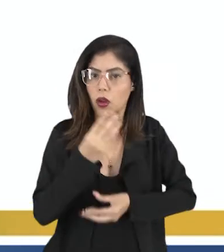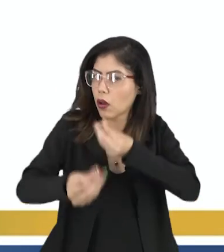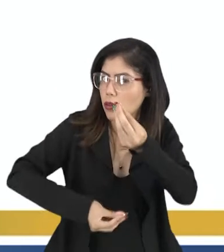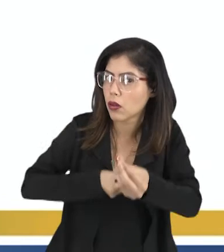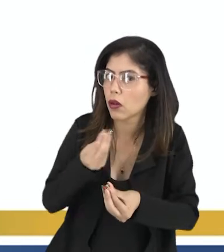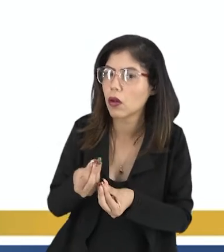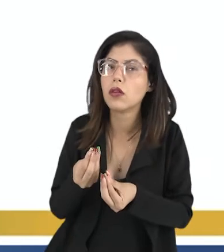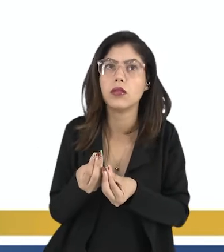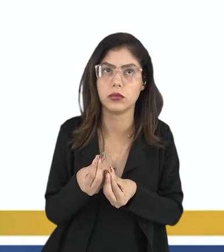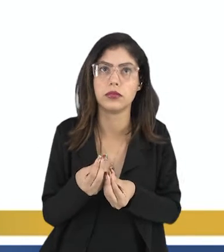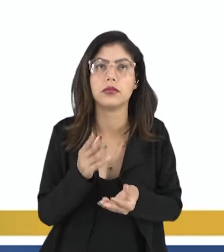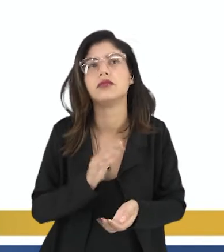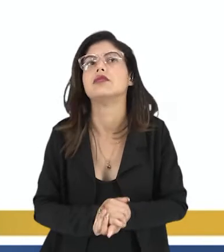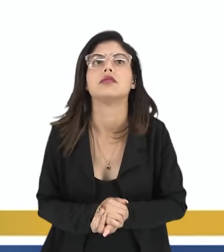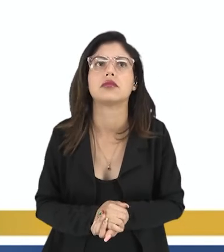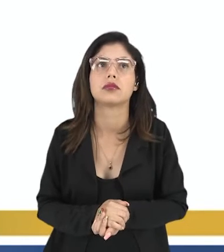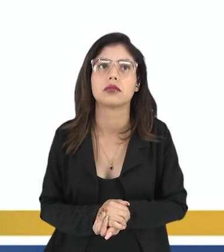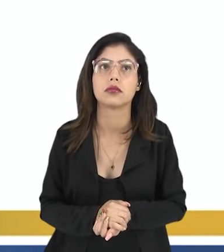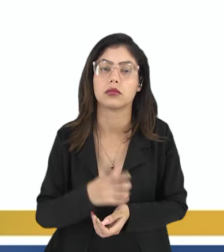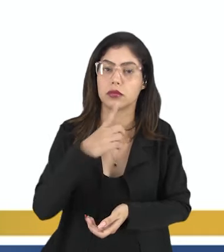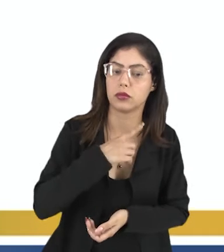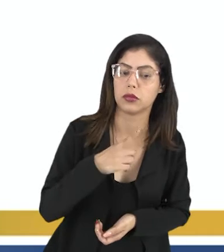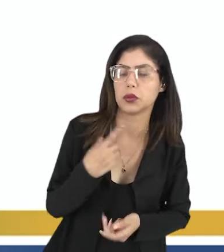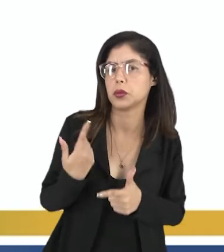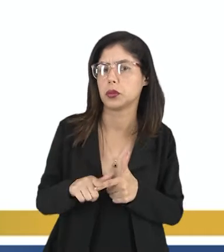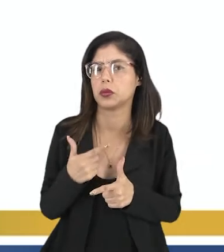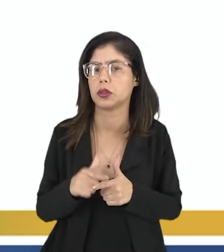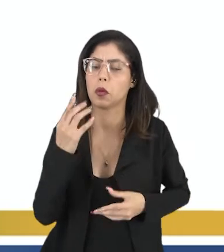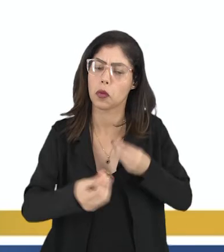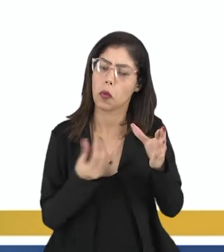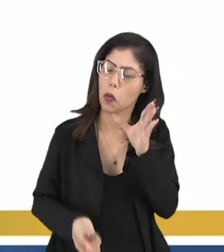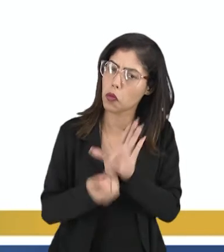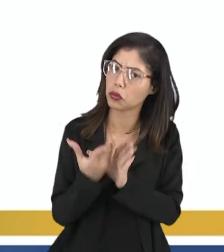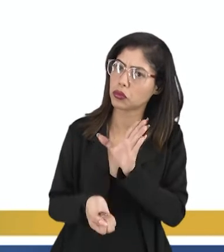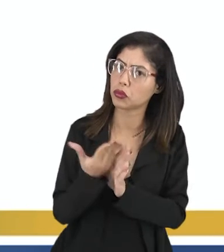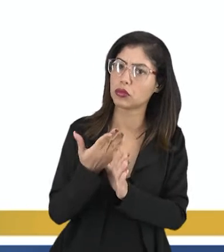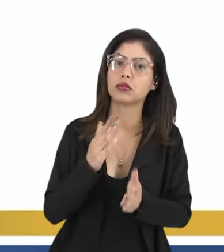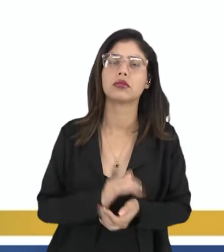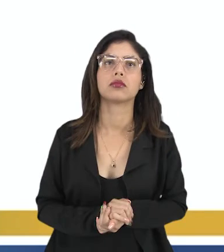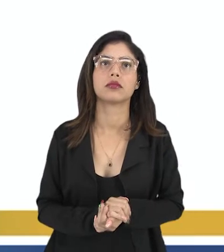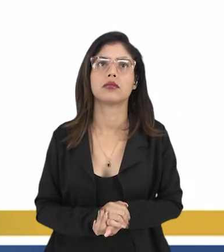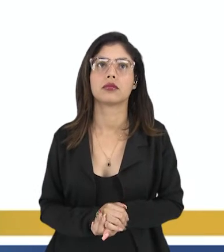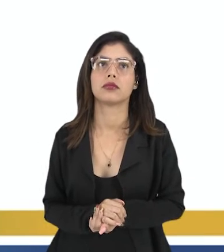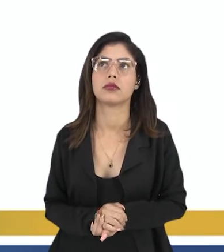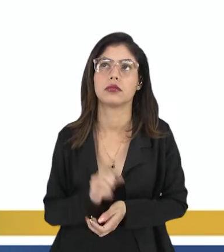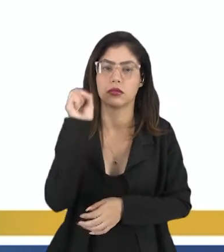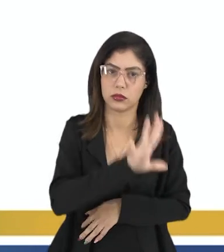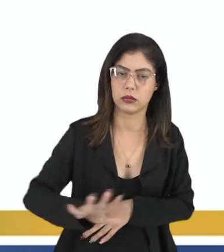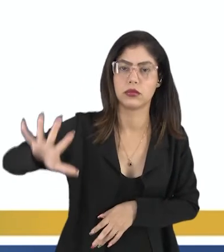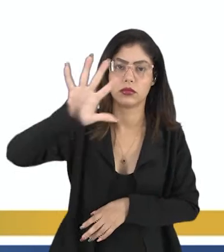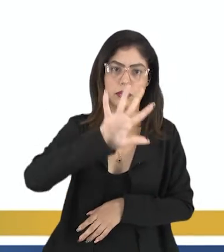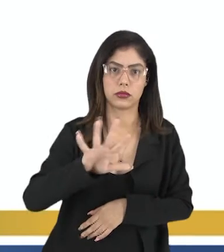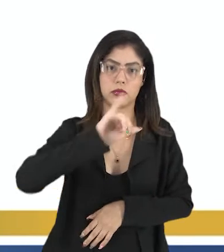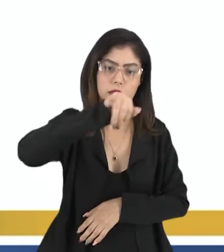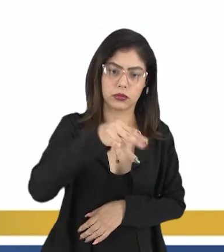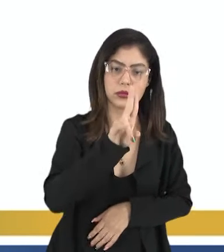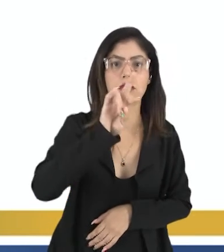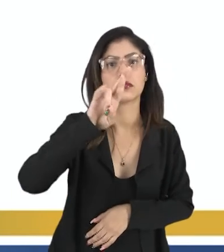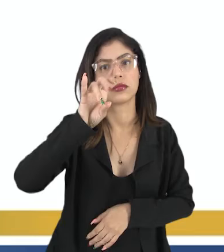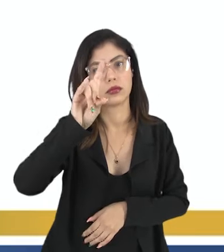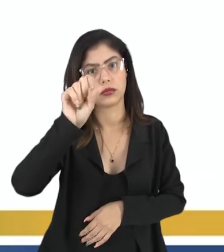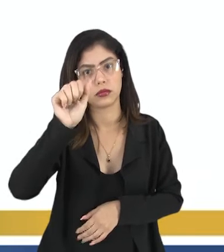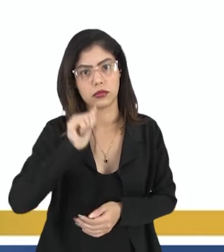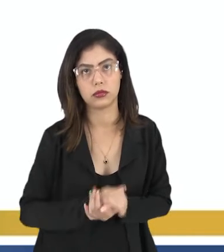como reage uma situação e como é produzido essa generalização dos juros